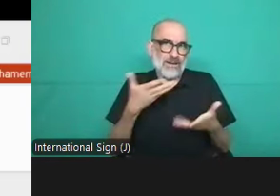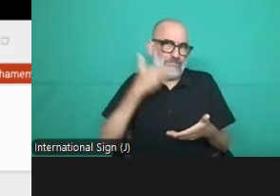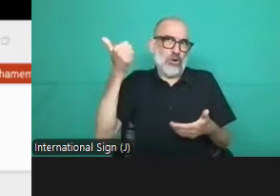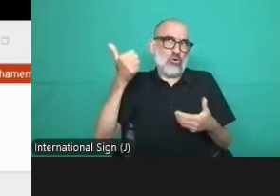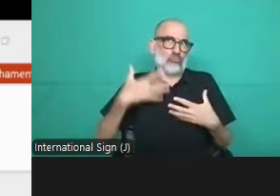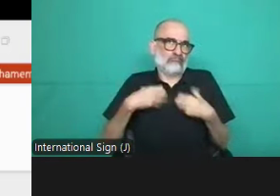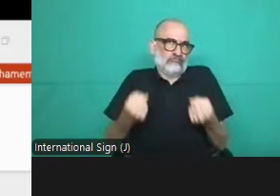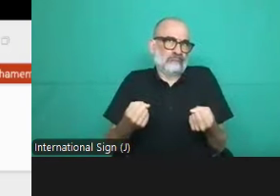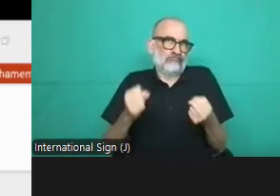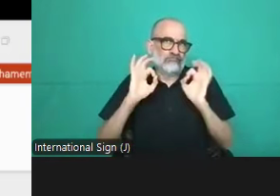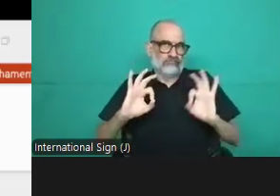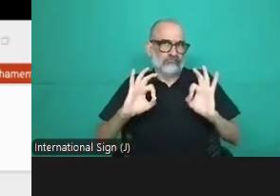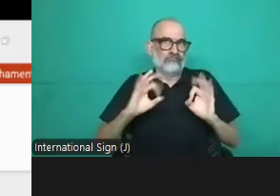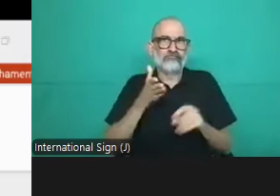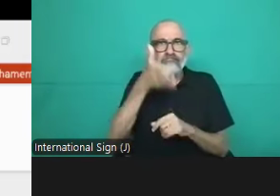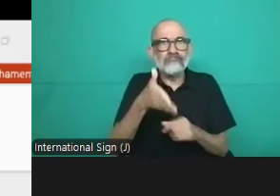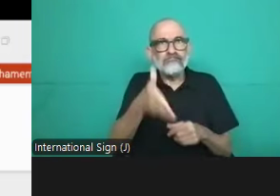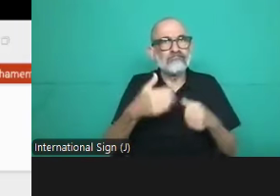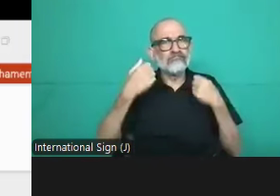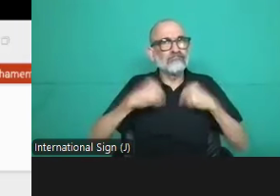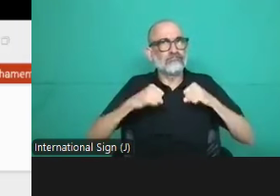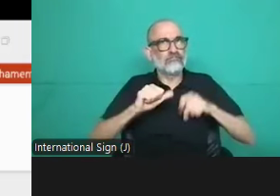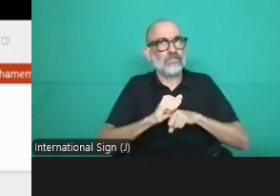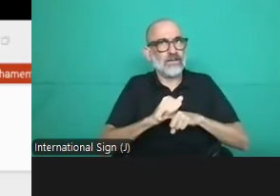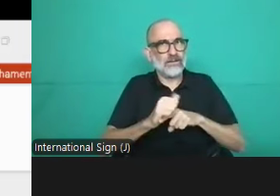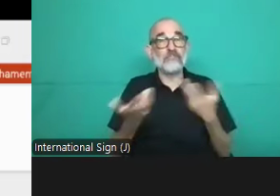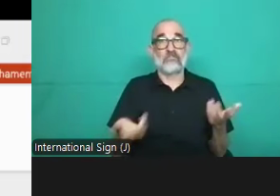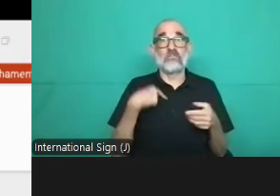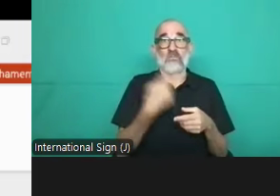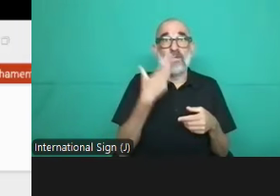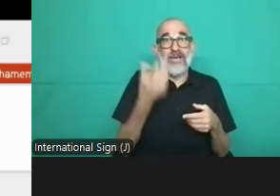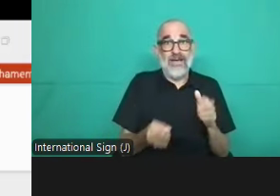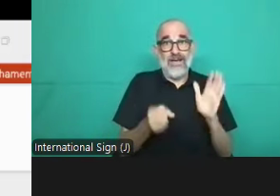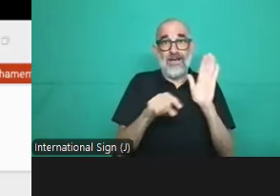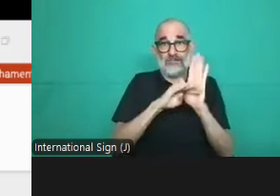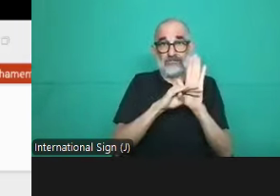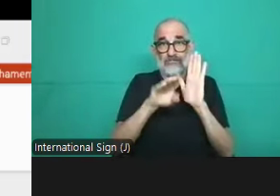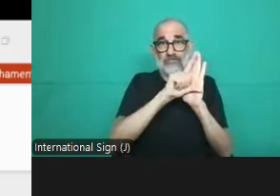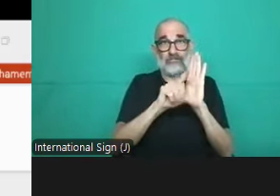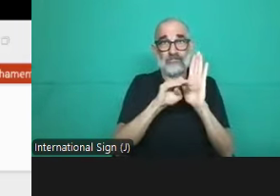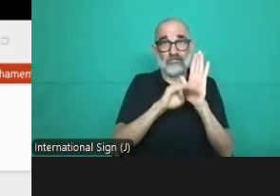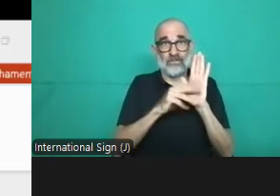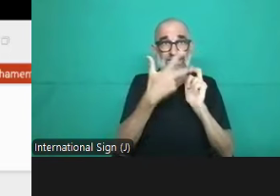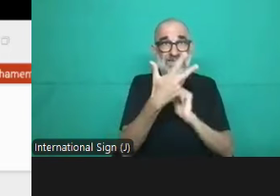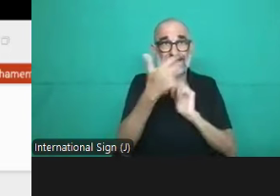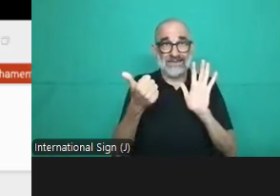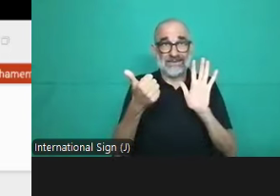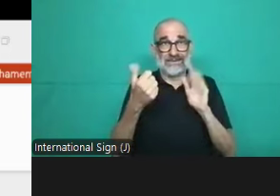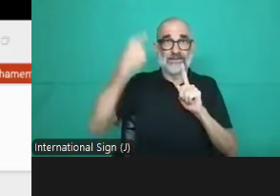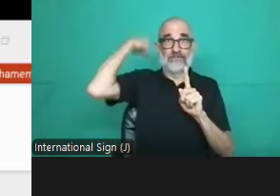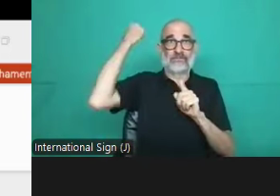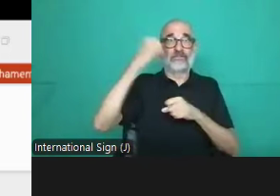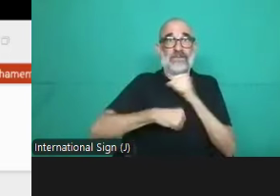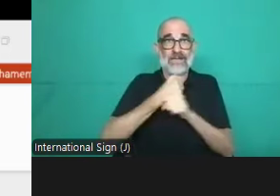services. segurança e o atendimento do paciente, é uma resolução geral que fala sobre as